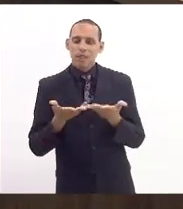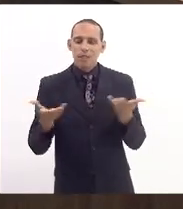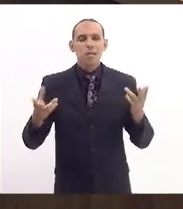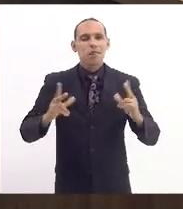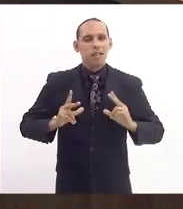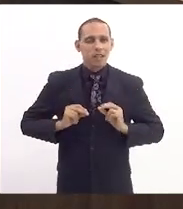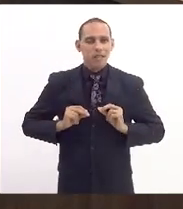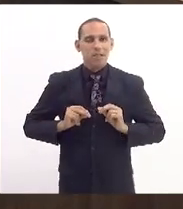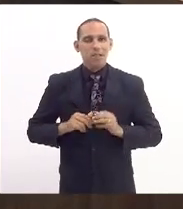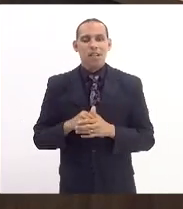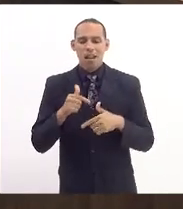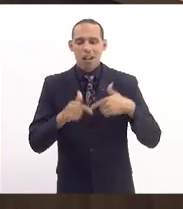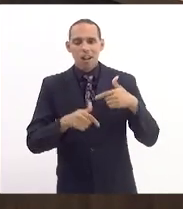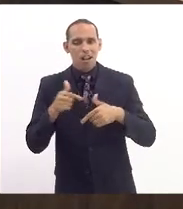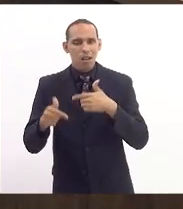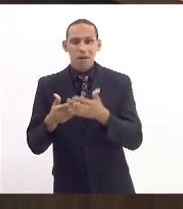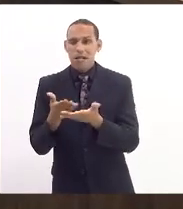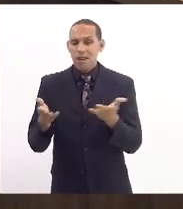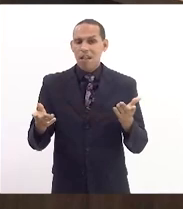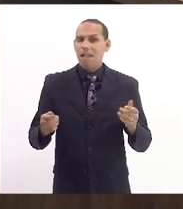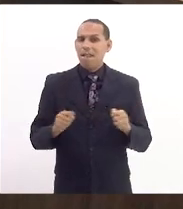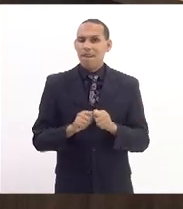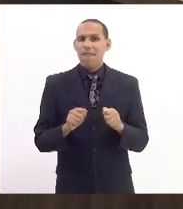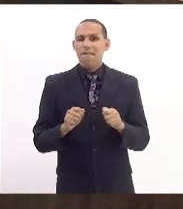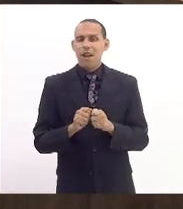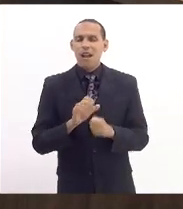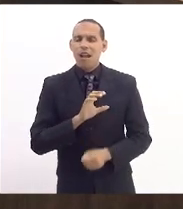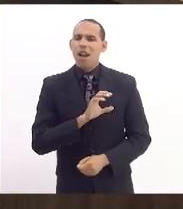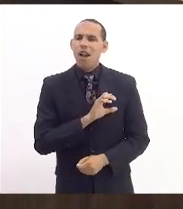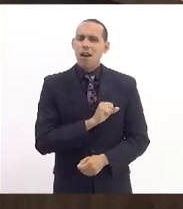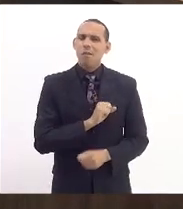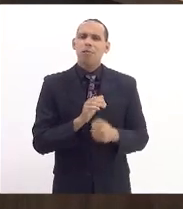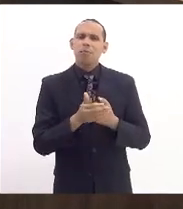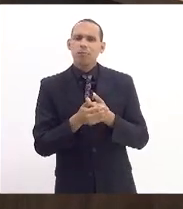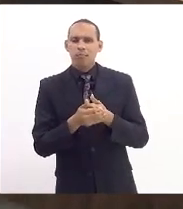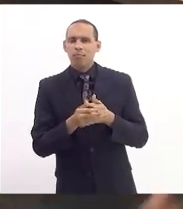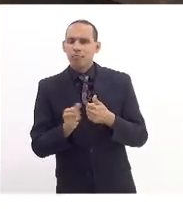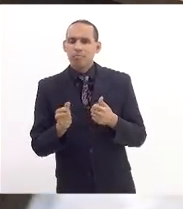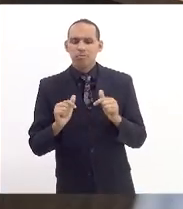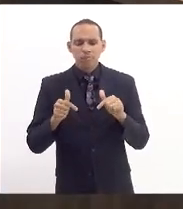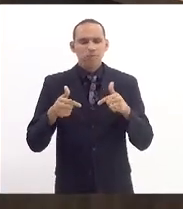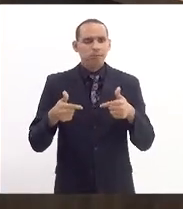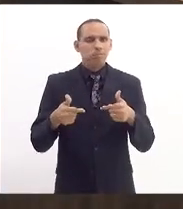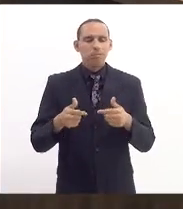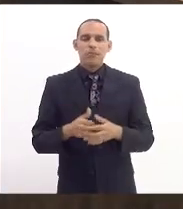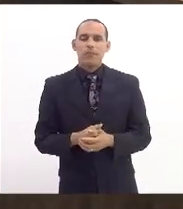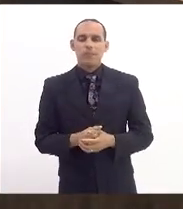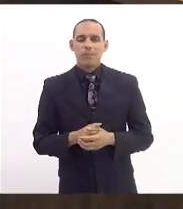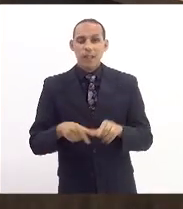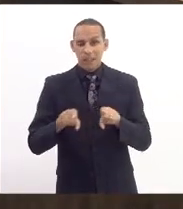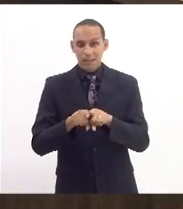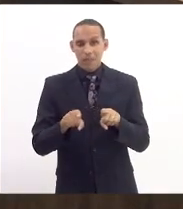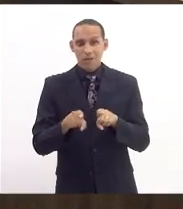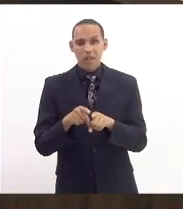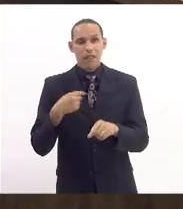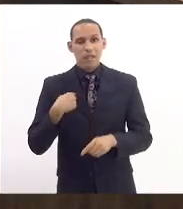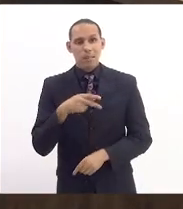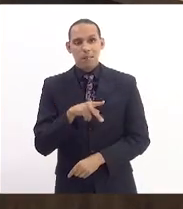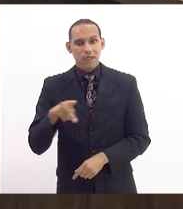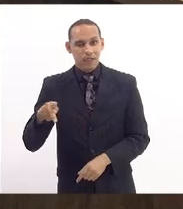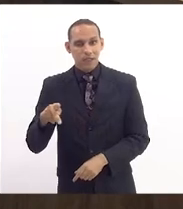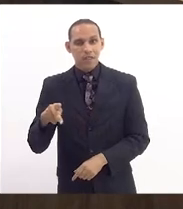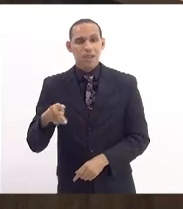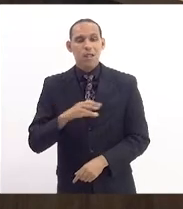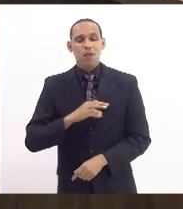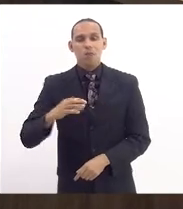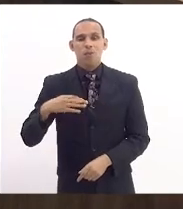merecem aos trabalhos que eles fazem conta e com tanto carinho e com tanto zelo e também por ser presidente da Comissão